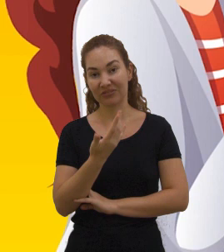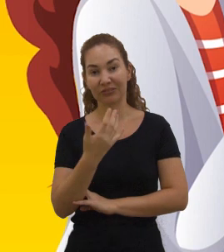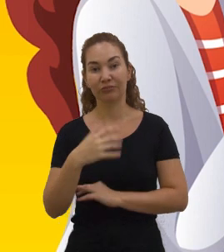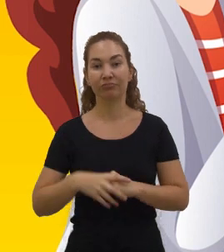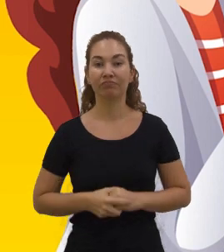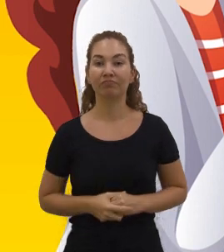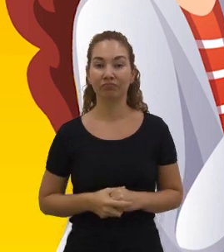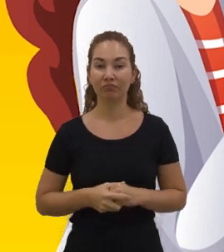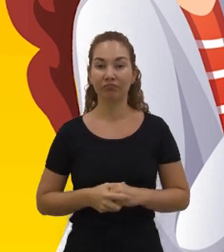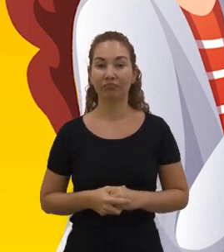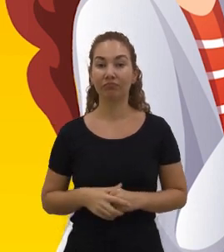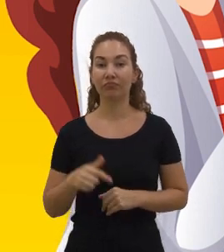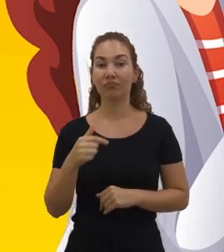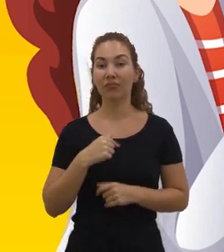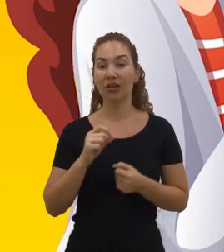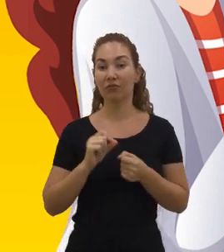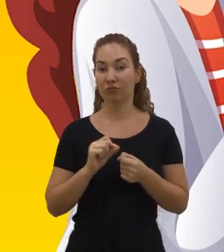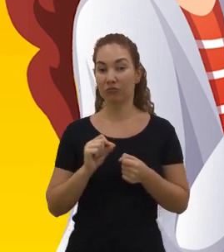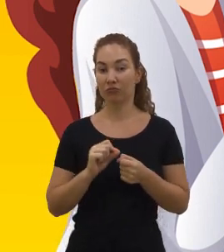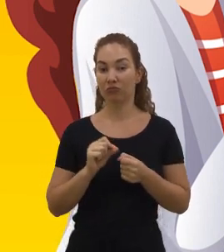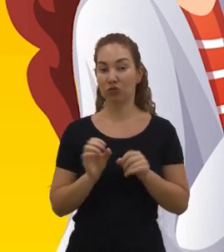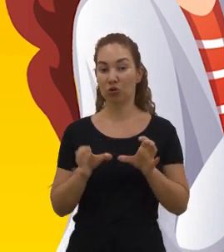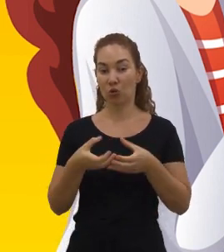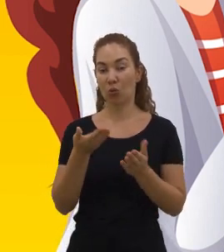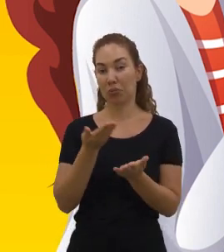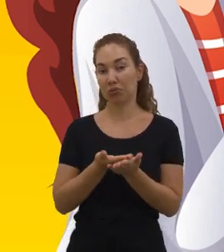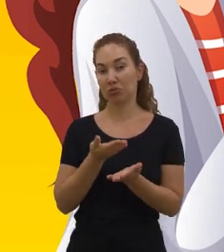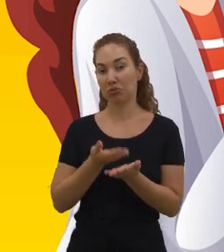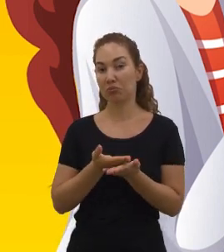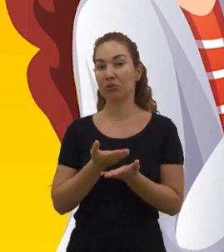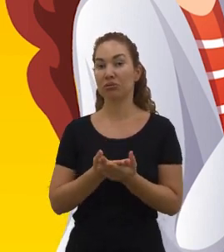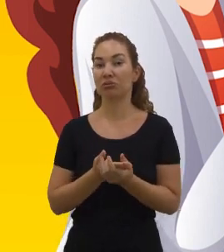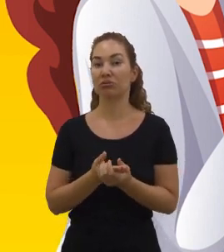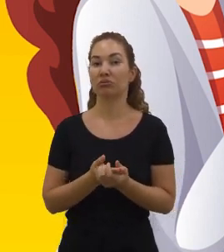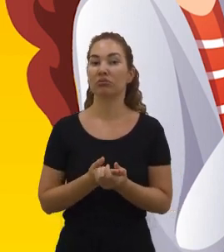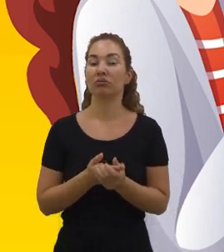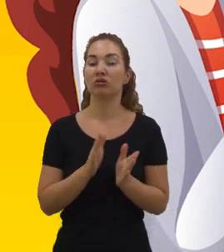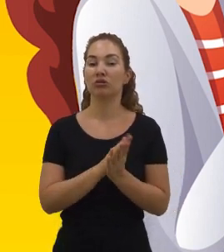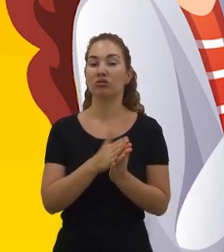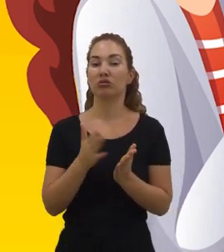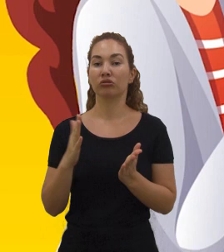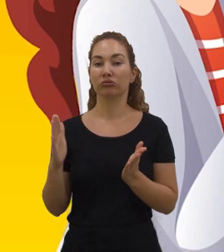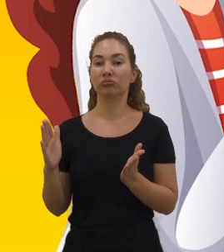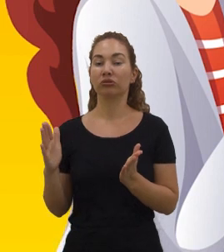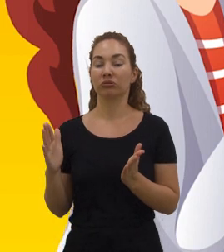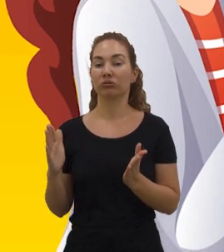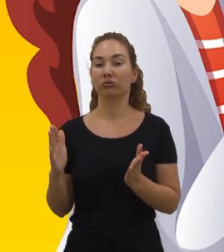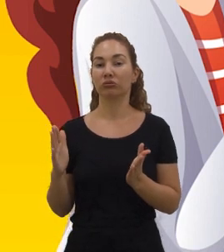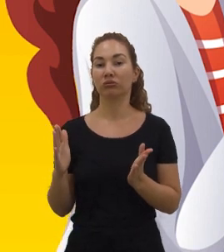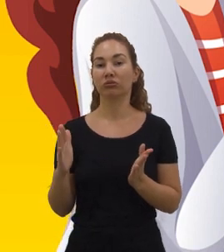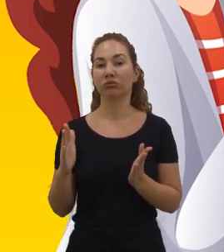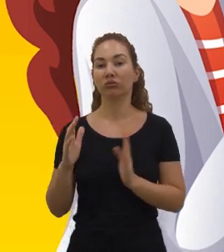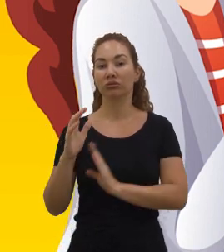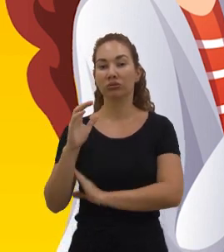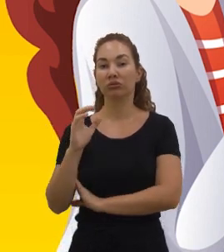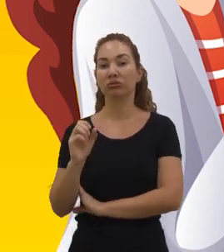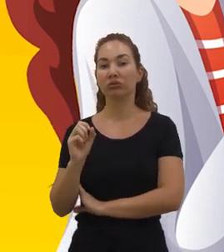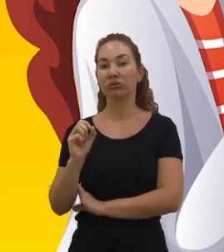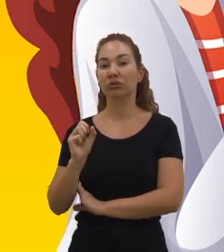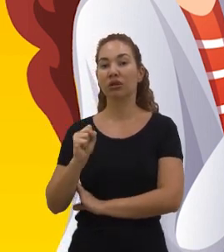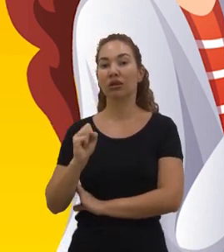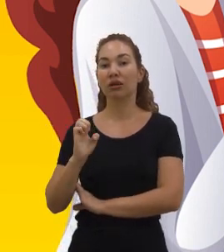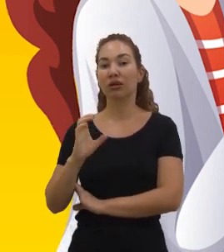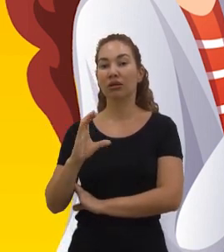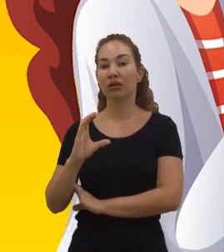preconceituoso. Eu mandei para o pessoal do grupo de estudos uma cartilha do Senac, do Sesc,